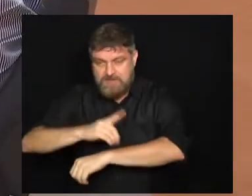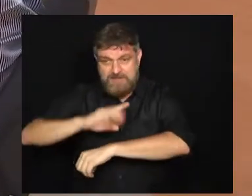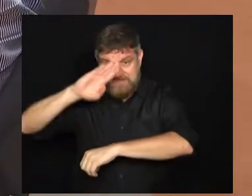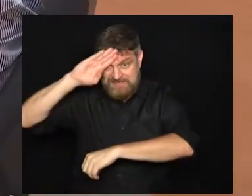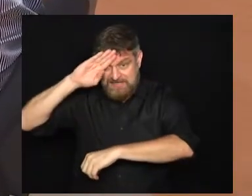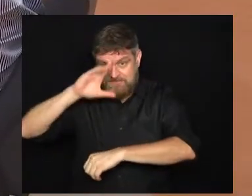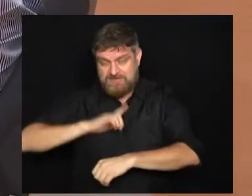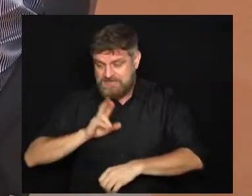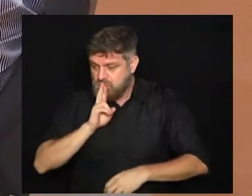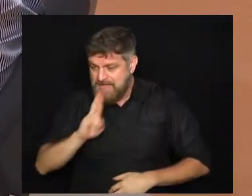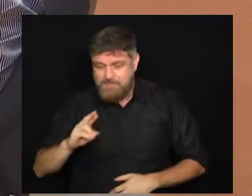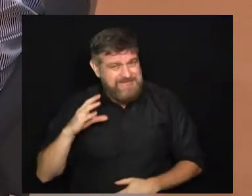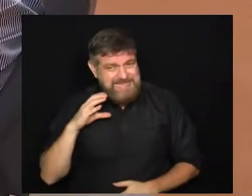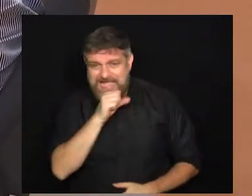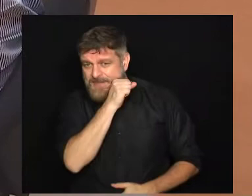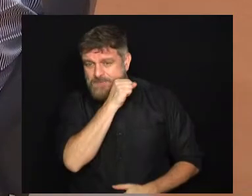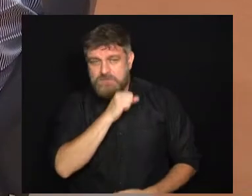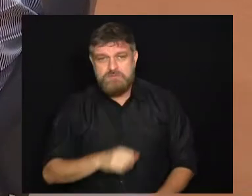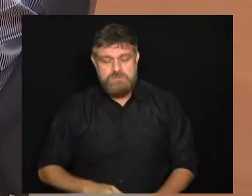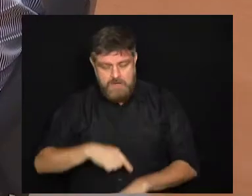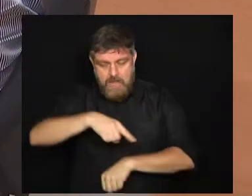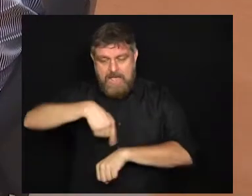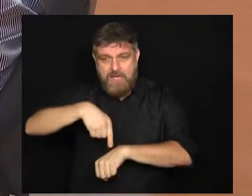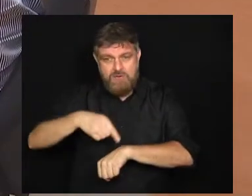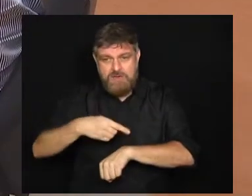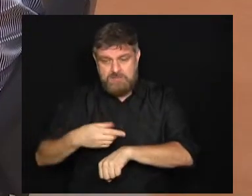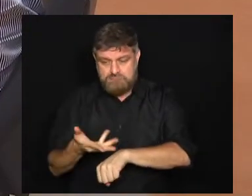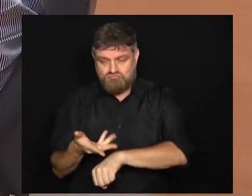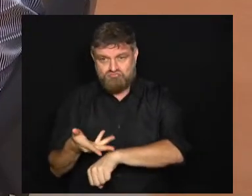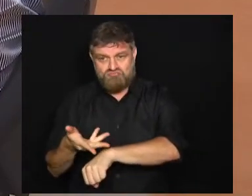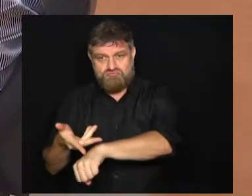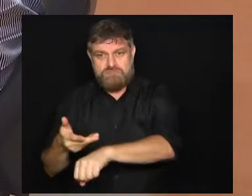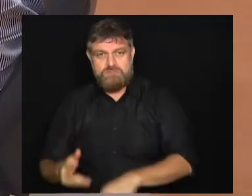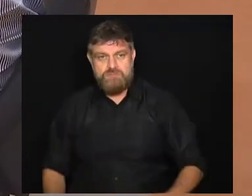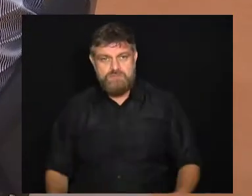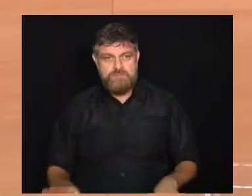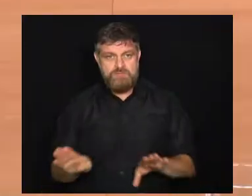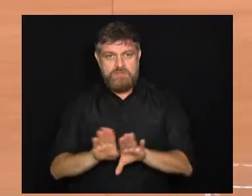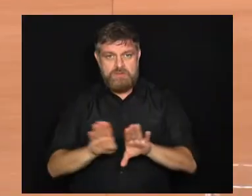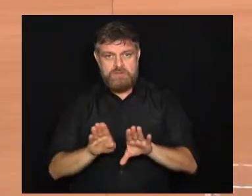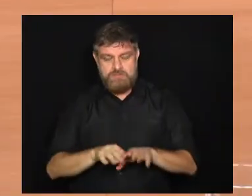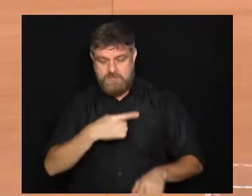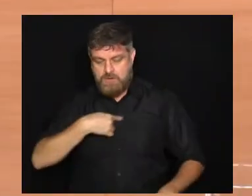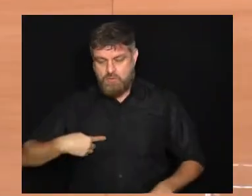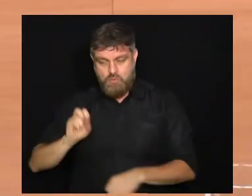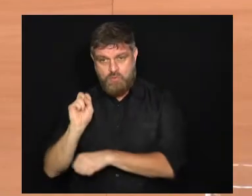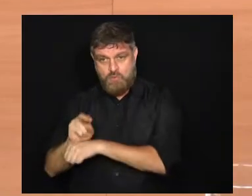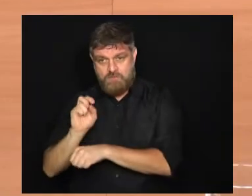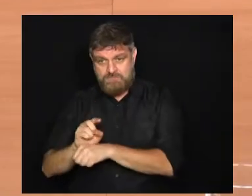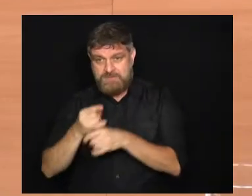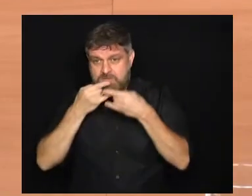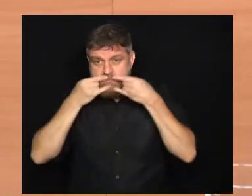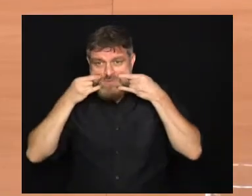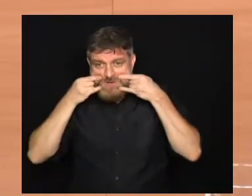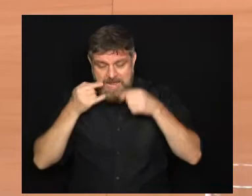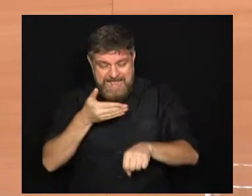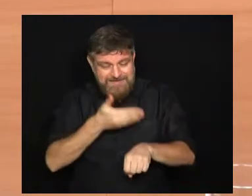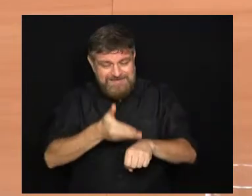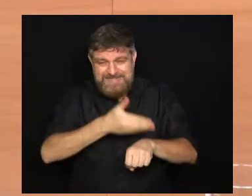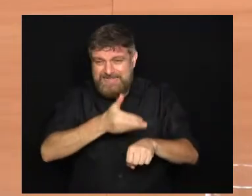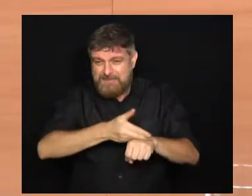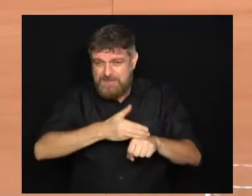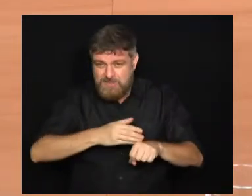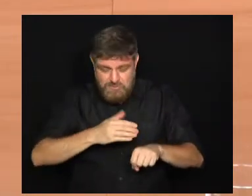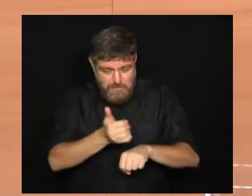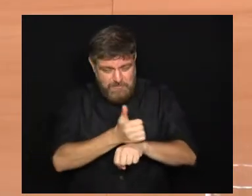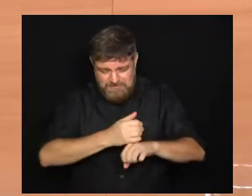vão ter resposta em poucas horas. Nós temos, está relacionado até com o coronavírus, o treinamento e capacitação de todo o